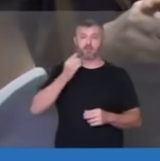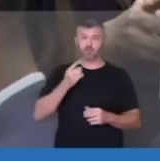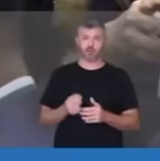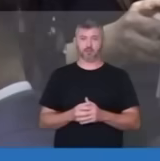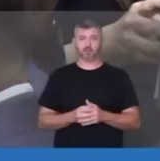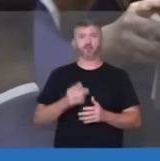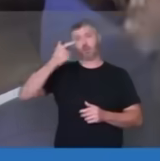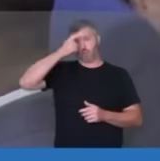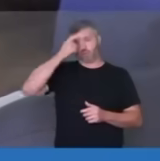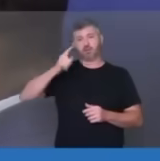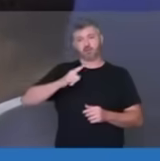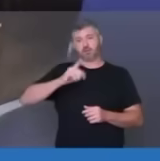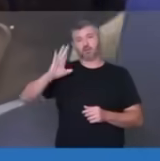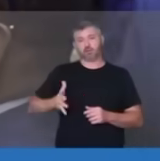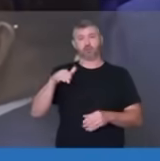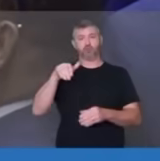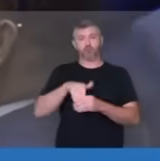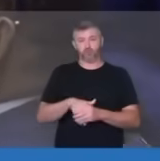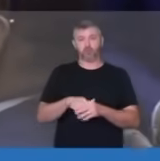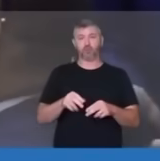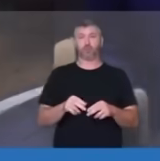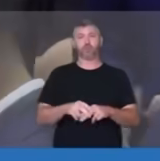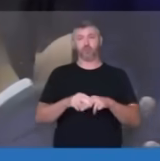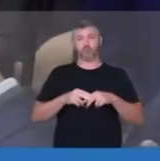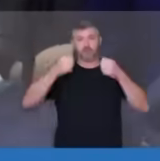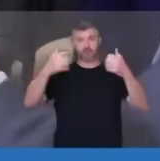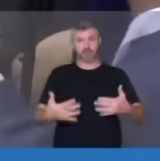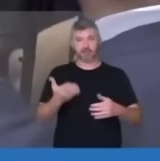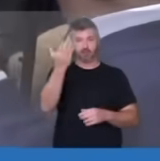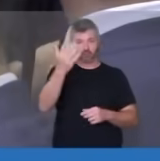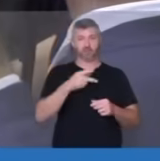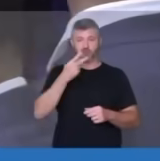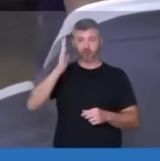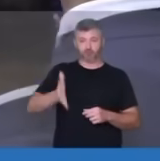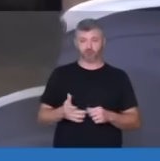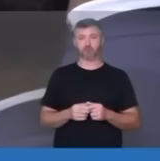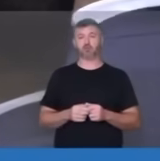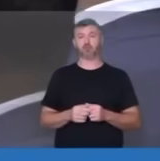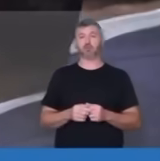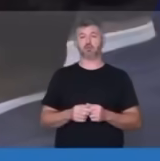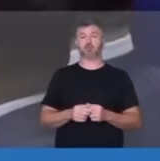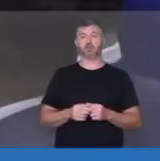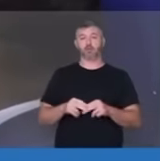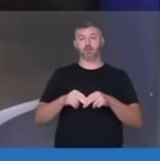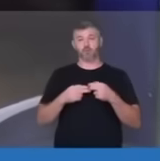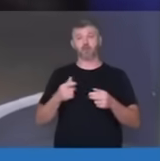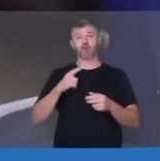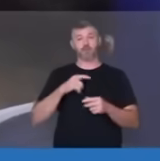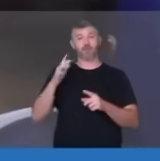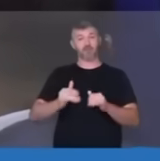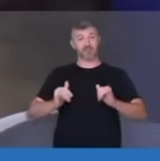estão conscientes como vão votar, diante até do esclarecimento que Vossa Excelência fez, registrando que há um efeito no voto